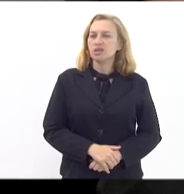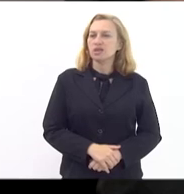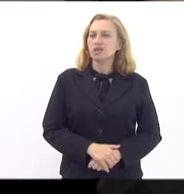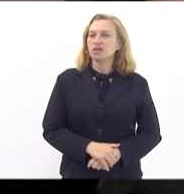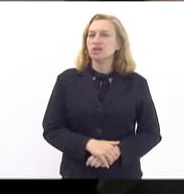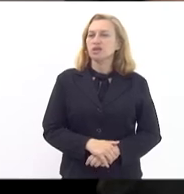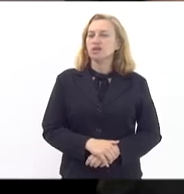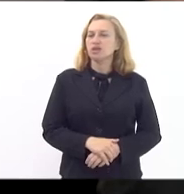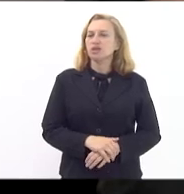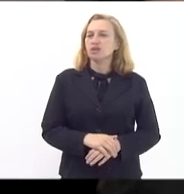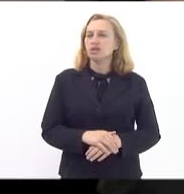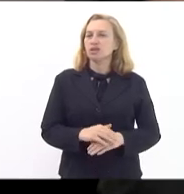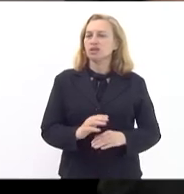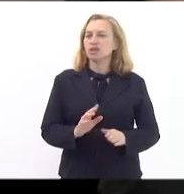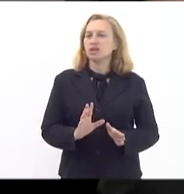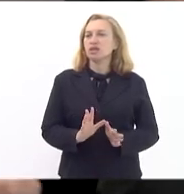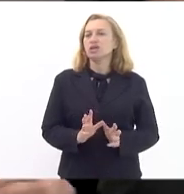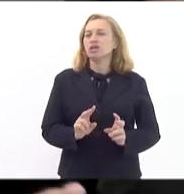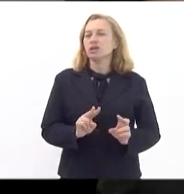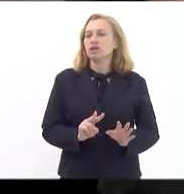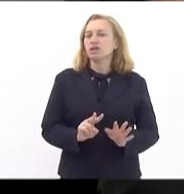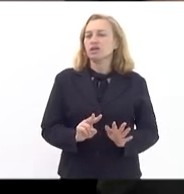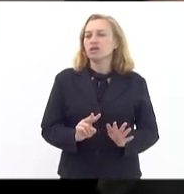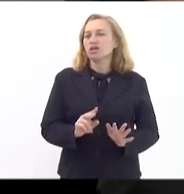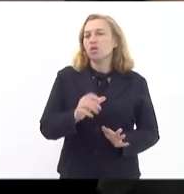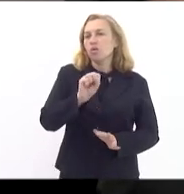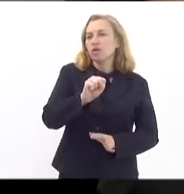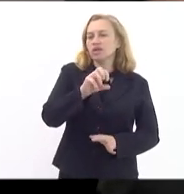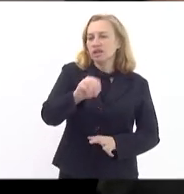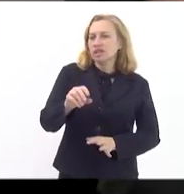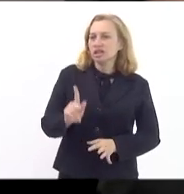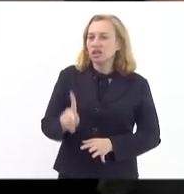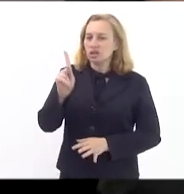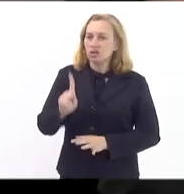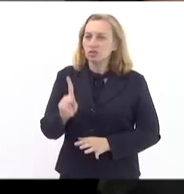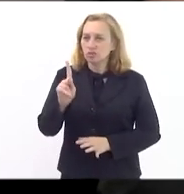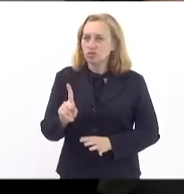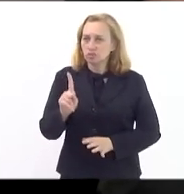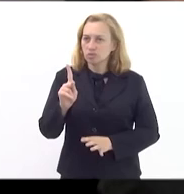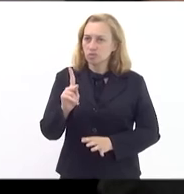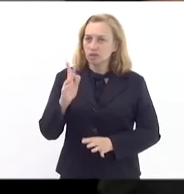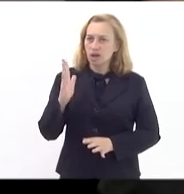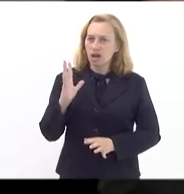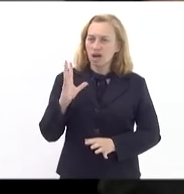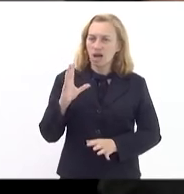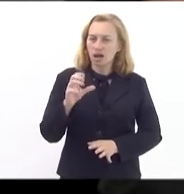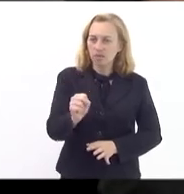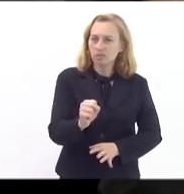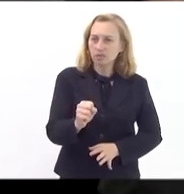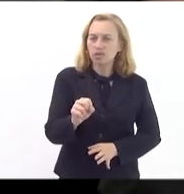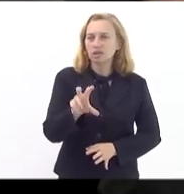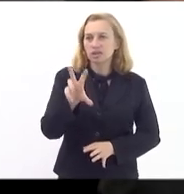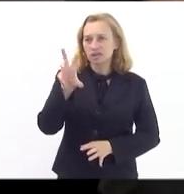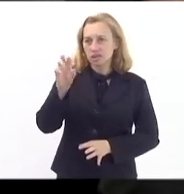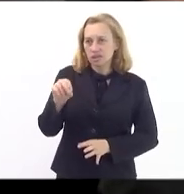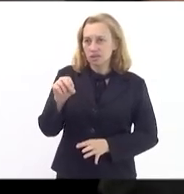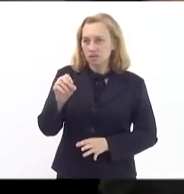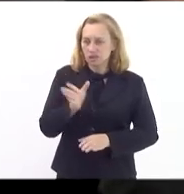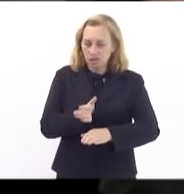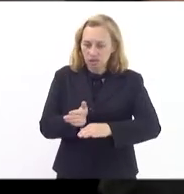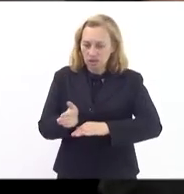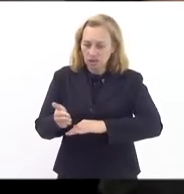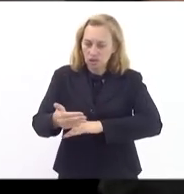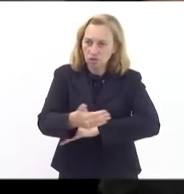reduzida então no trecho que ele poderia andar a 80 km por hora reta ele passa uma das 50 nas curvas ele